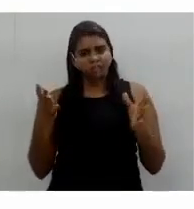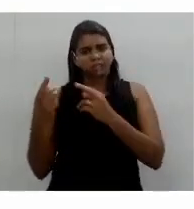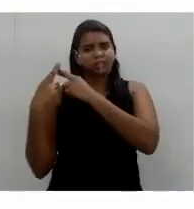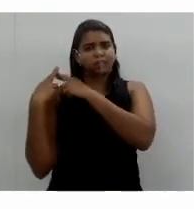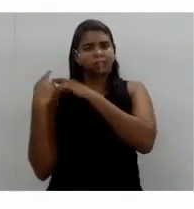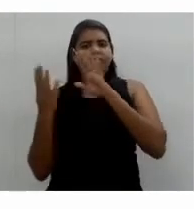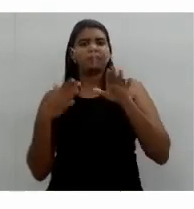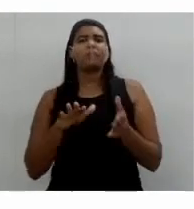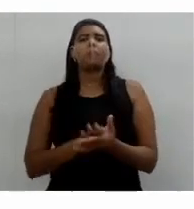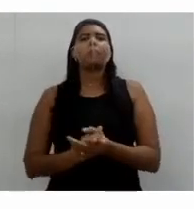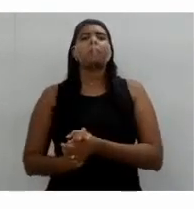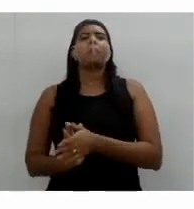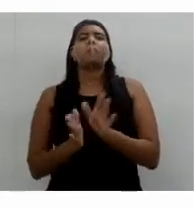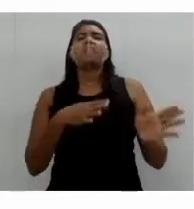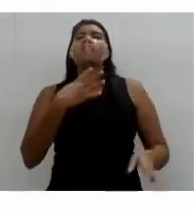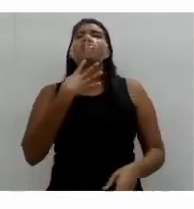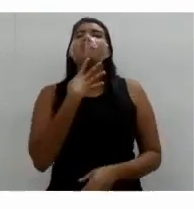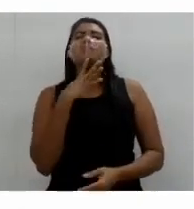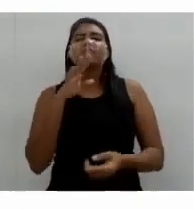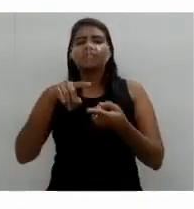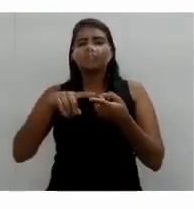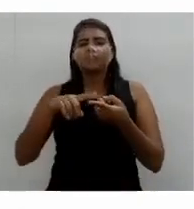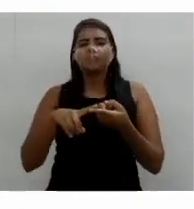missão. Além de conhecer